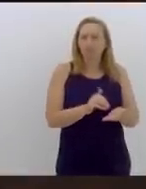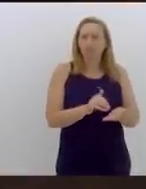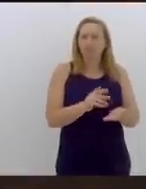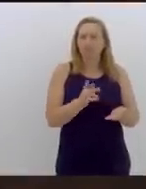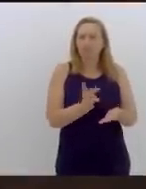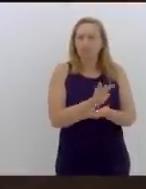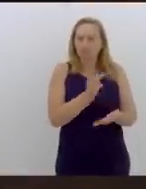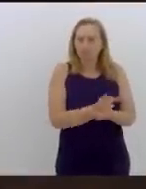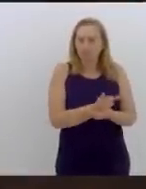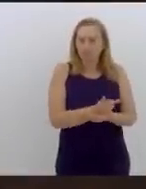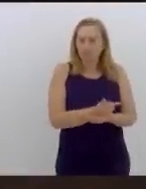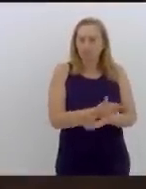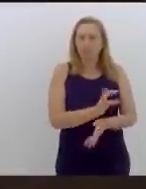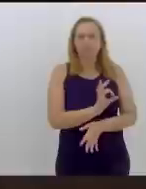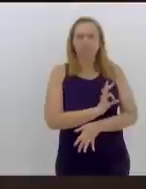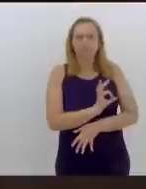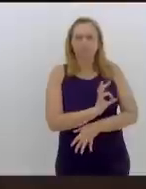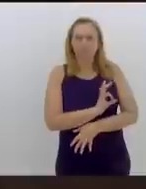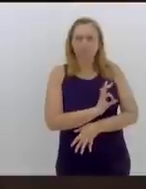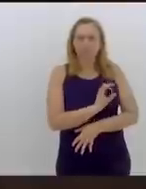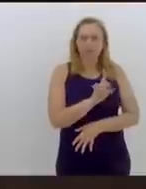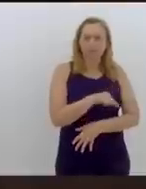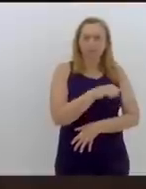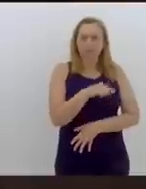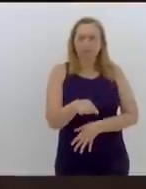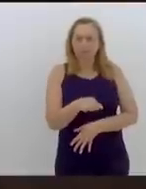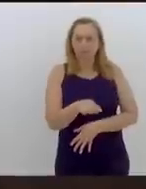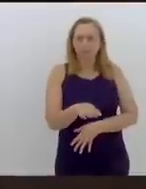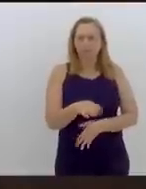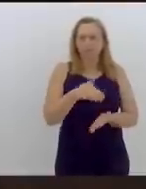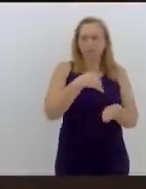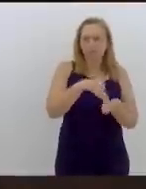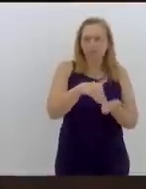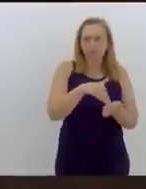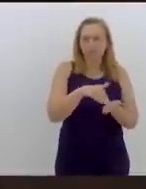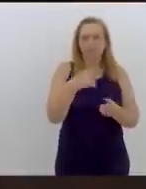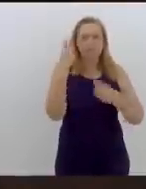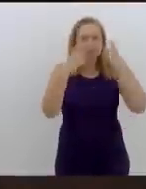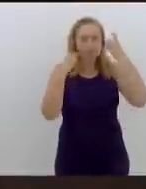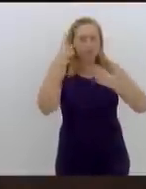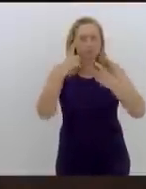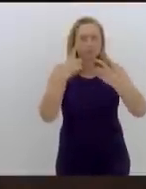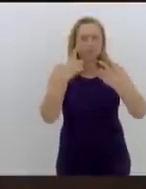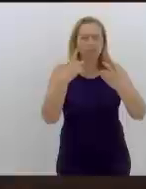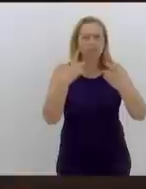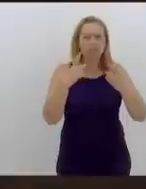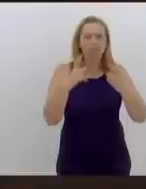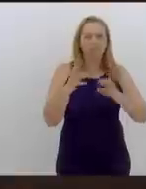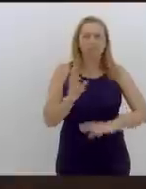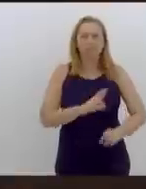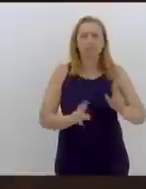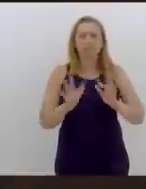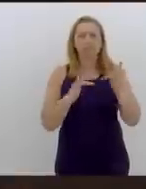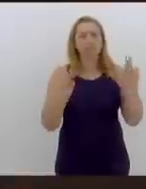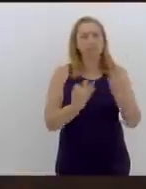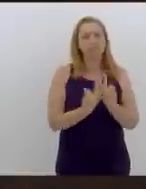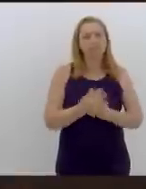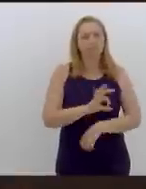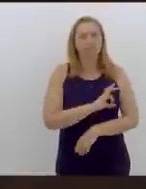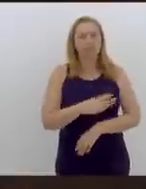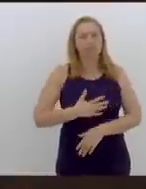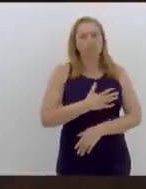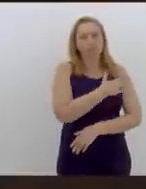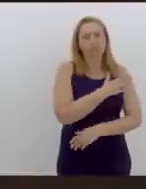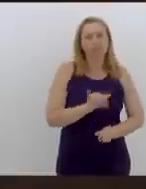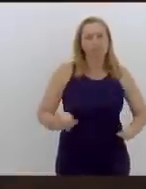ao qual resulta numa exclusão pode secretária tem a preocupação com relação à família do policial militar ela é a que mais sofre